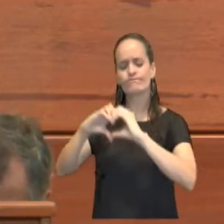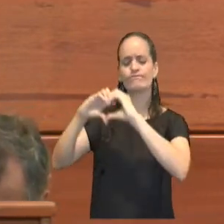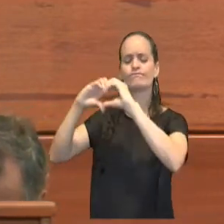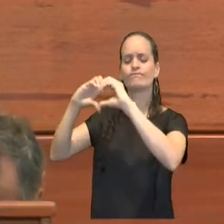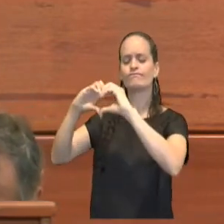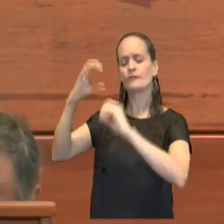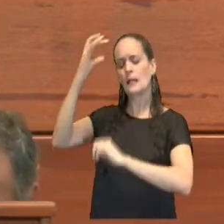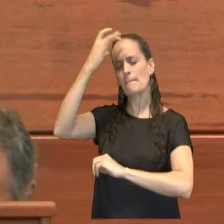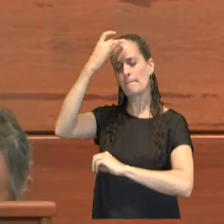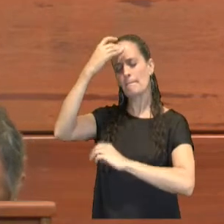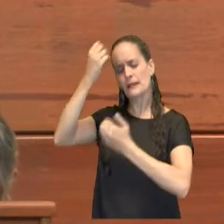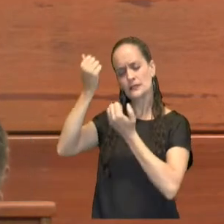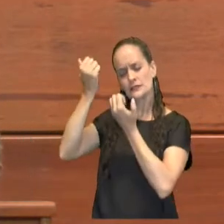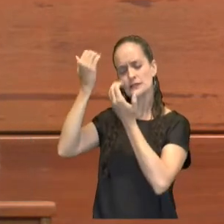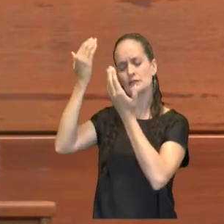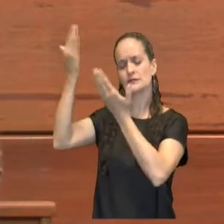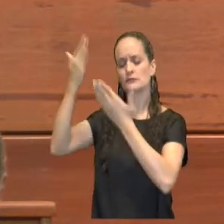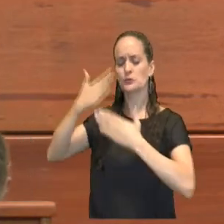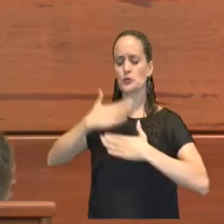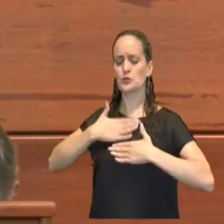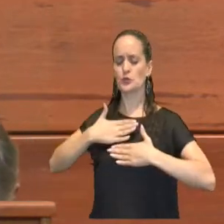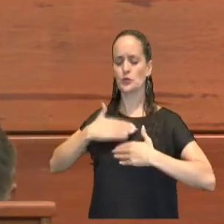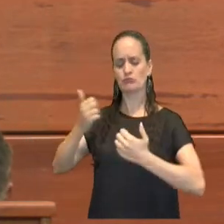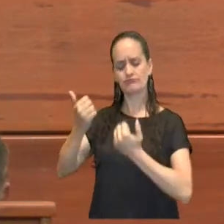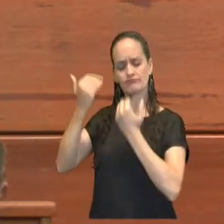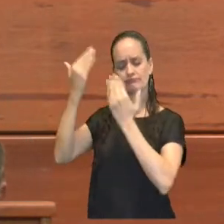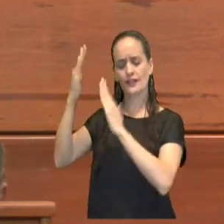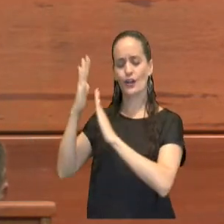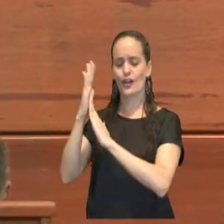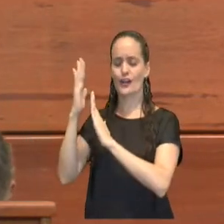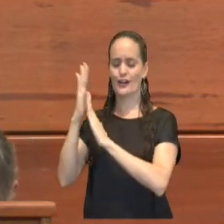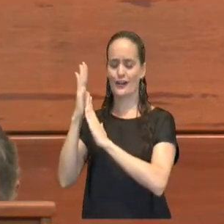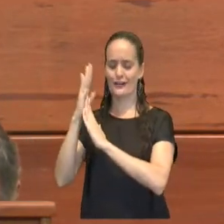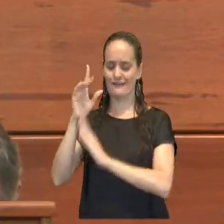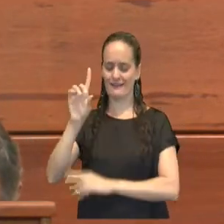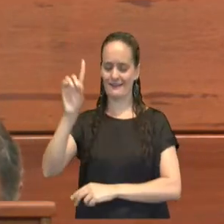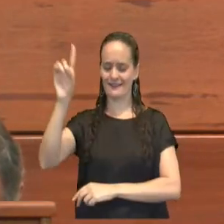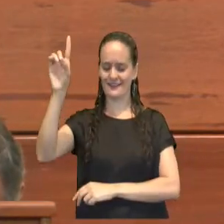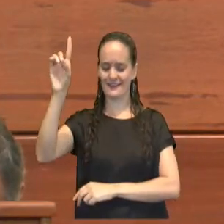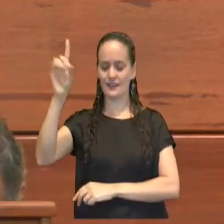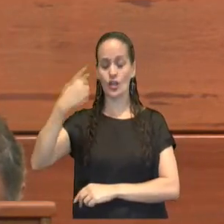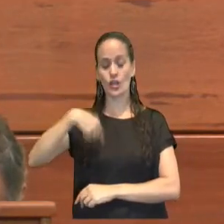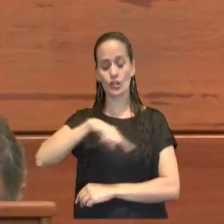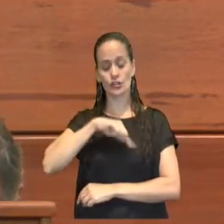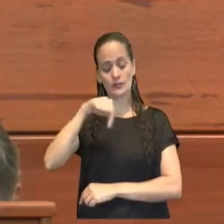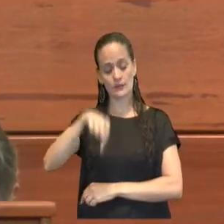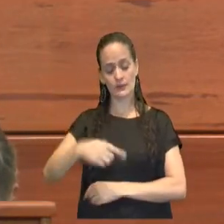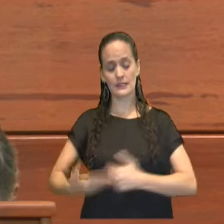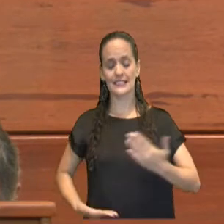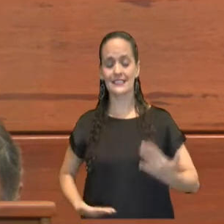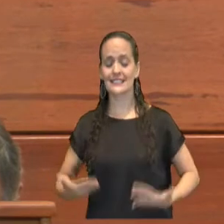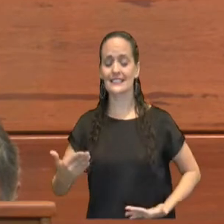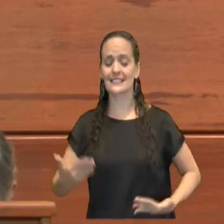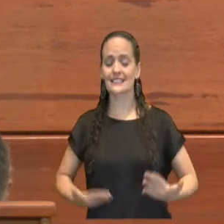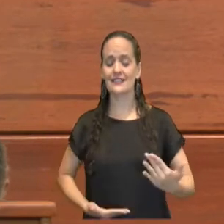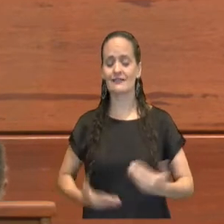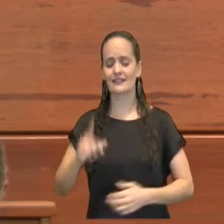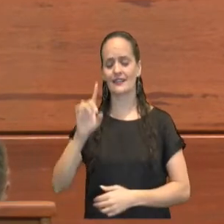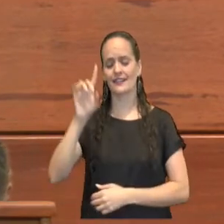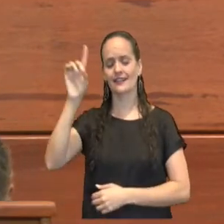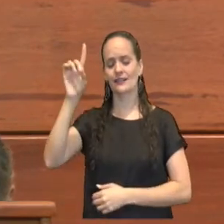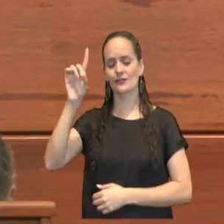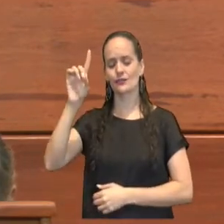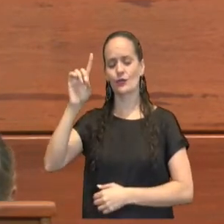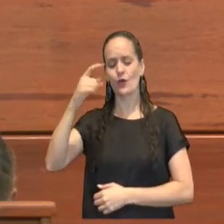nossas mentes, o nosso corpo para Te louvar, Deus. Estamos aqui Te servindo, Deus, com o nosso